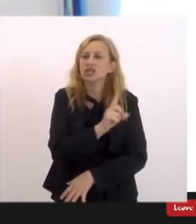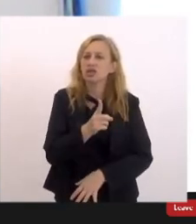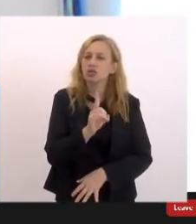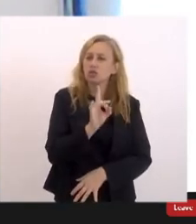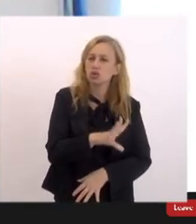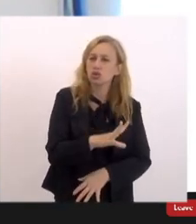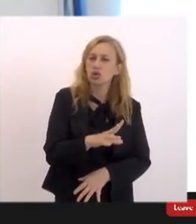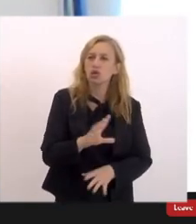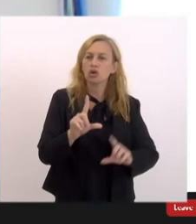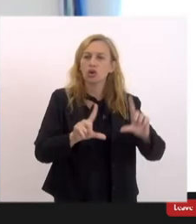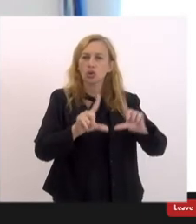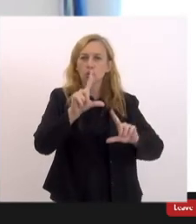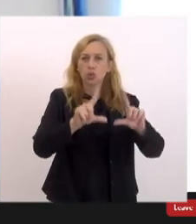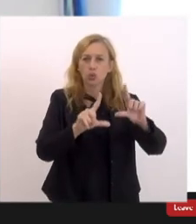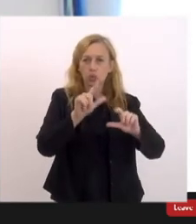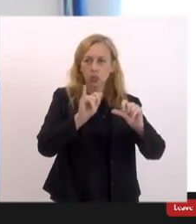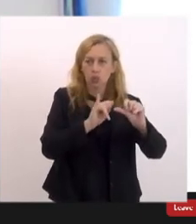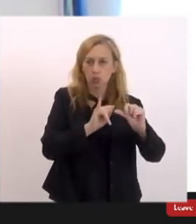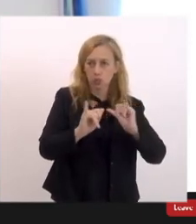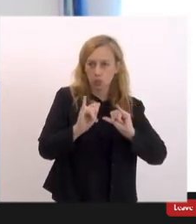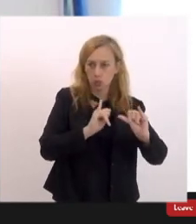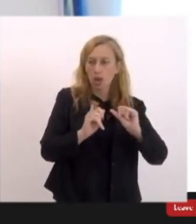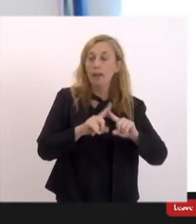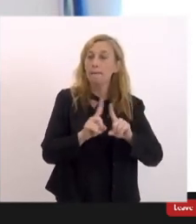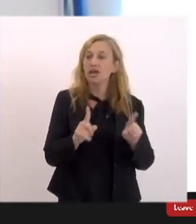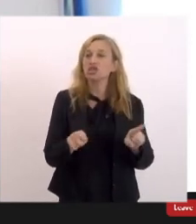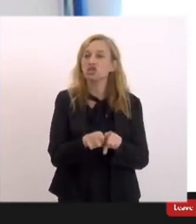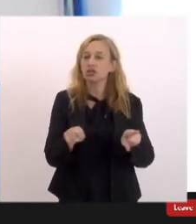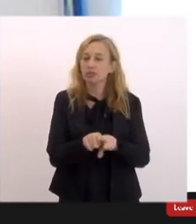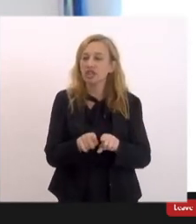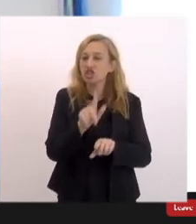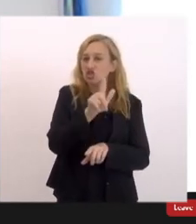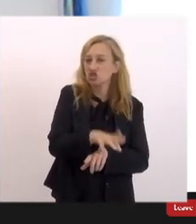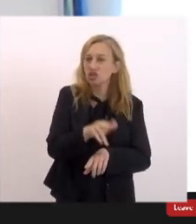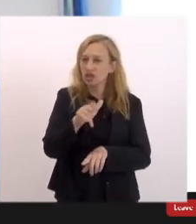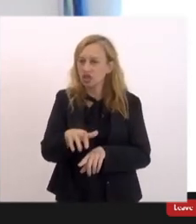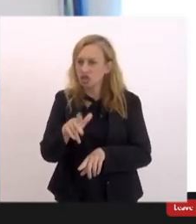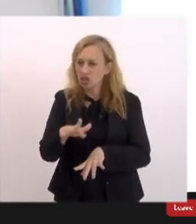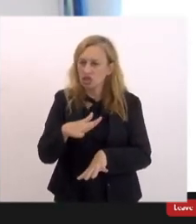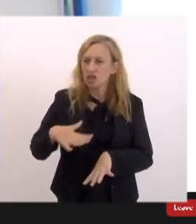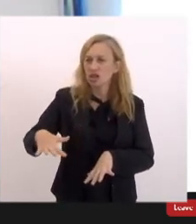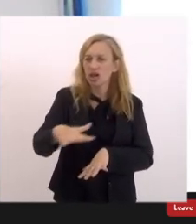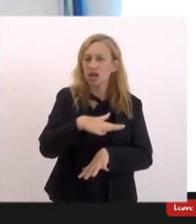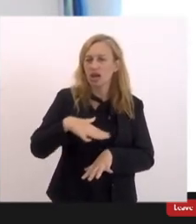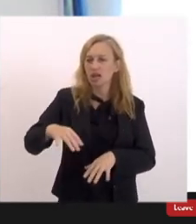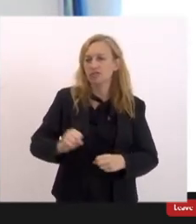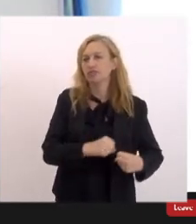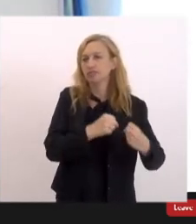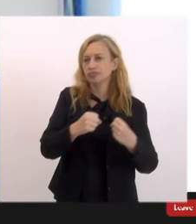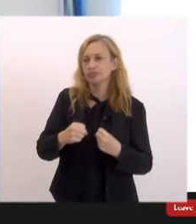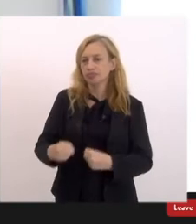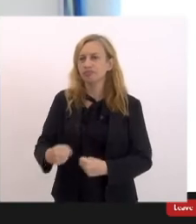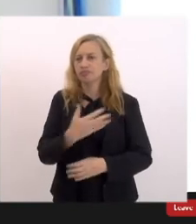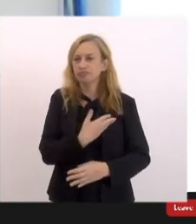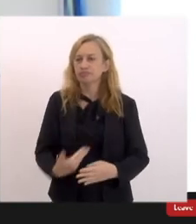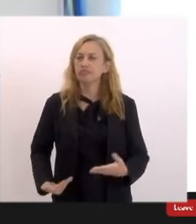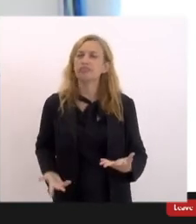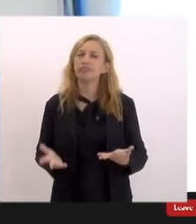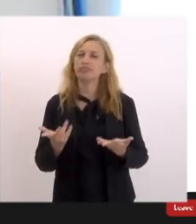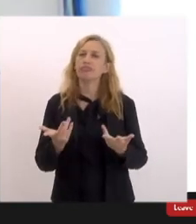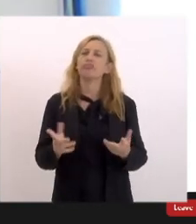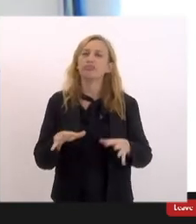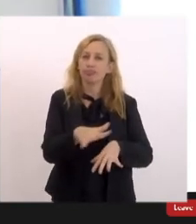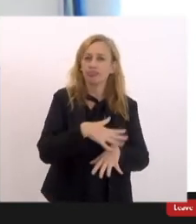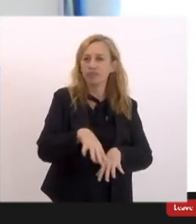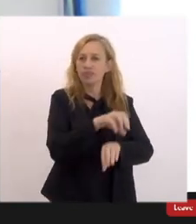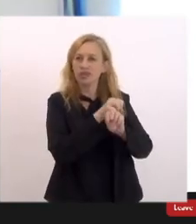meios de comunicação, né? É também mobilizando aí as diferentes esferas do poder público. Nesse caso específico, quando a gente está na educação,